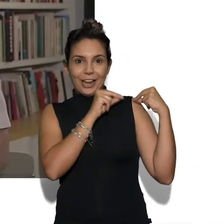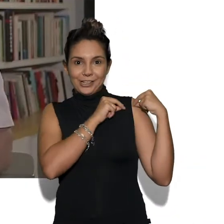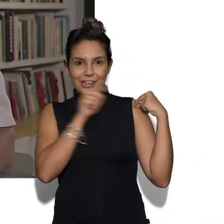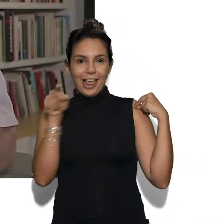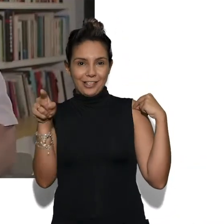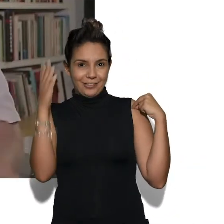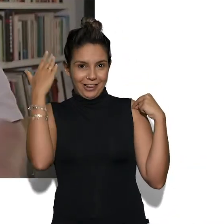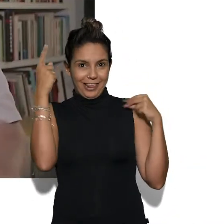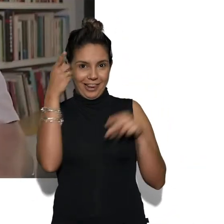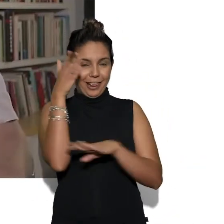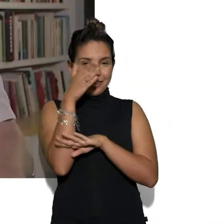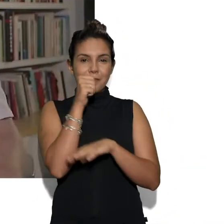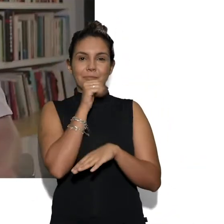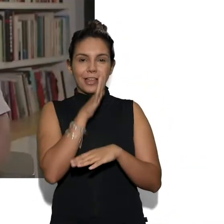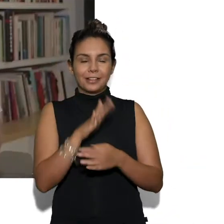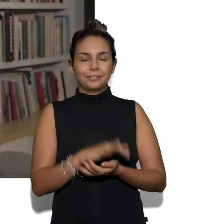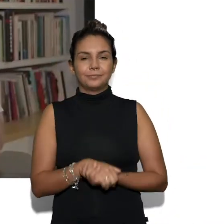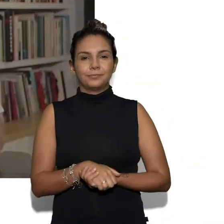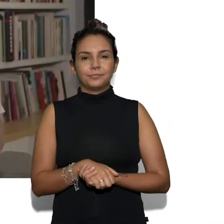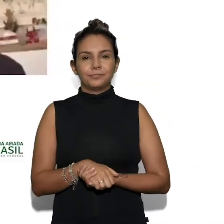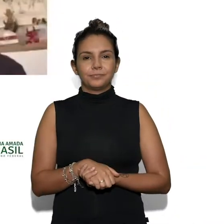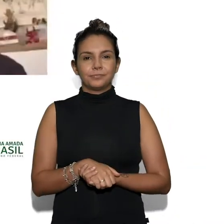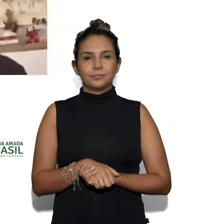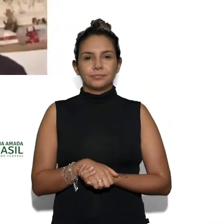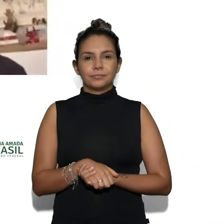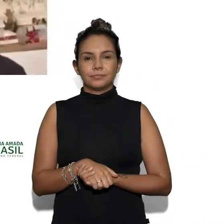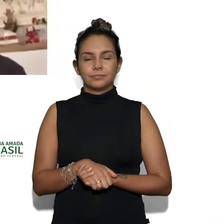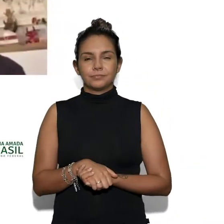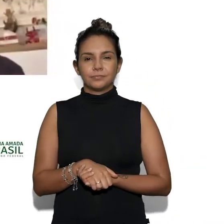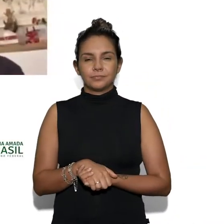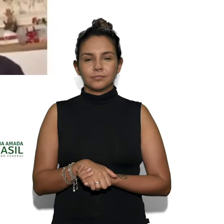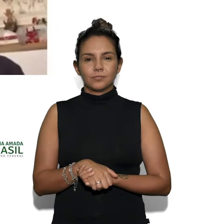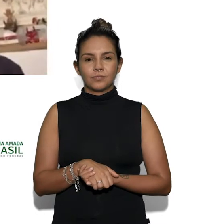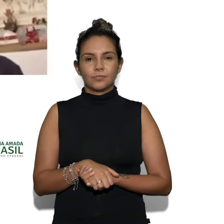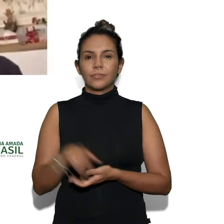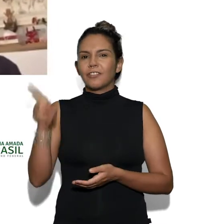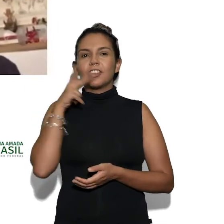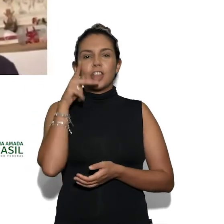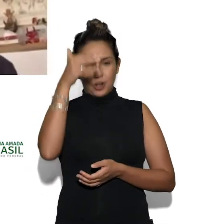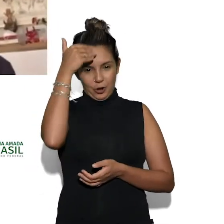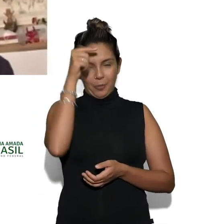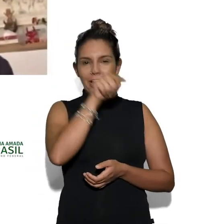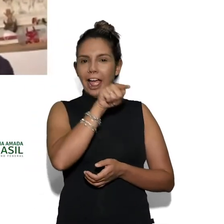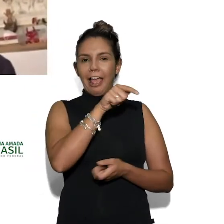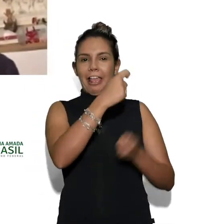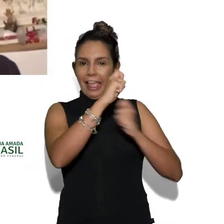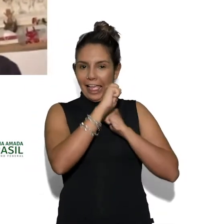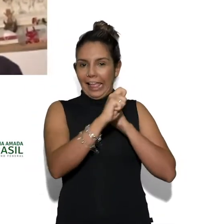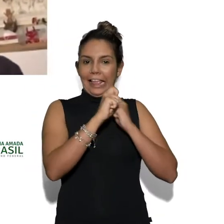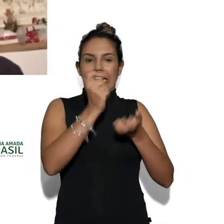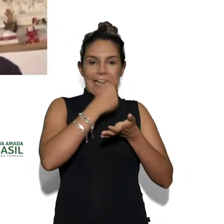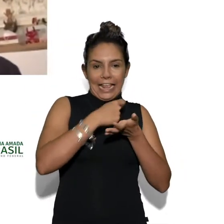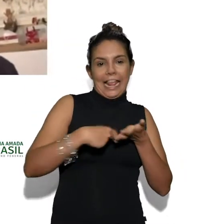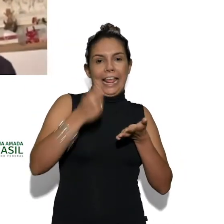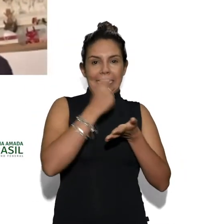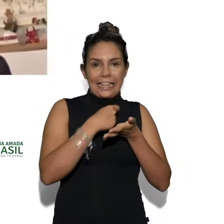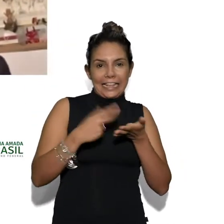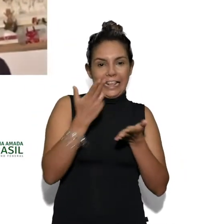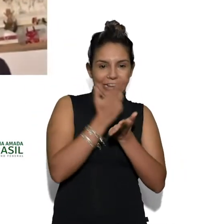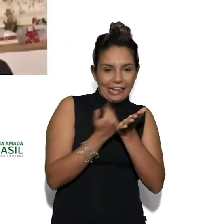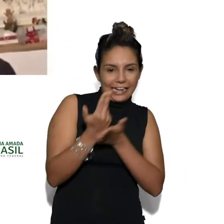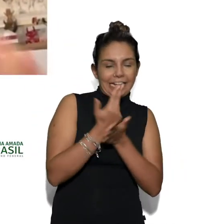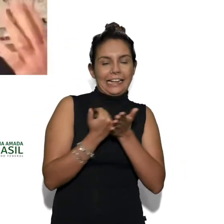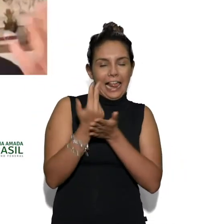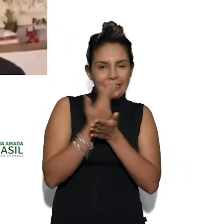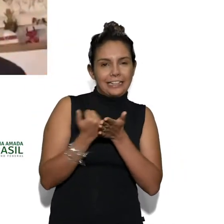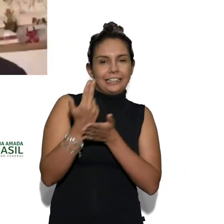desenhos e distribuiu, Mas a loucura foi toda feliz. Sua, Afonso. Você é que ficou dizendo, faz desenhos, Walter, tenho uma ideia, vamos fazer assim.